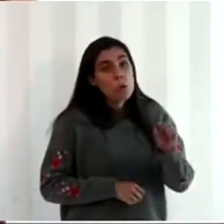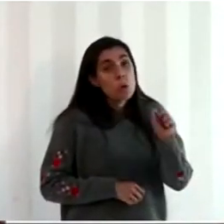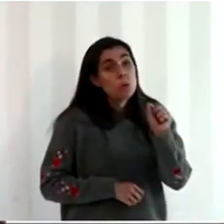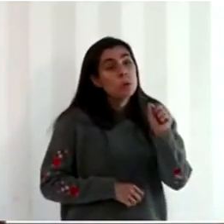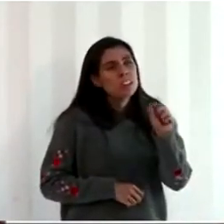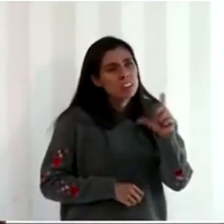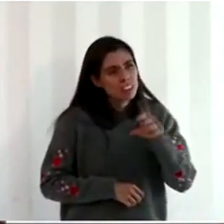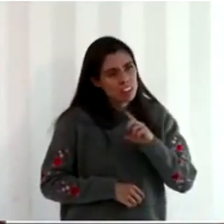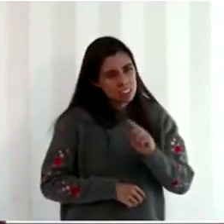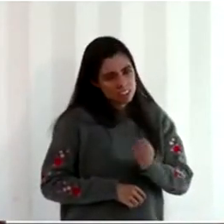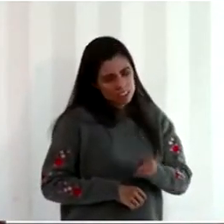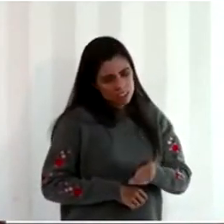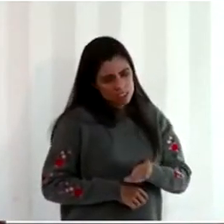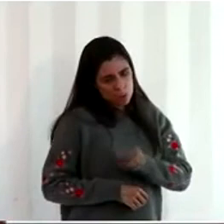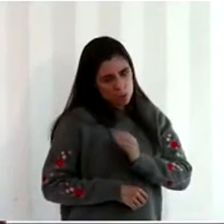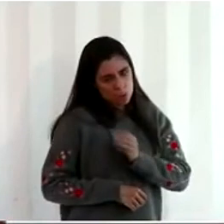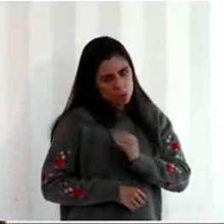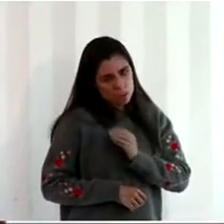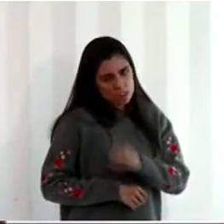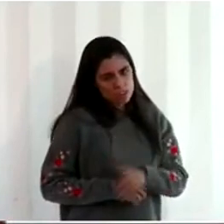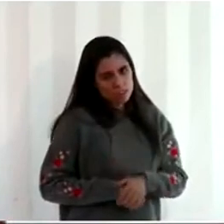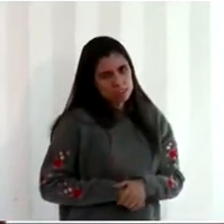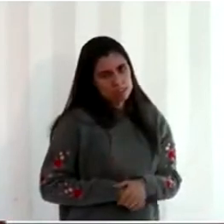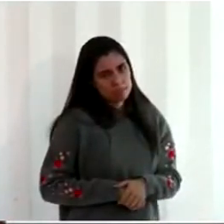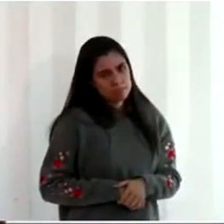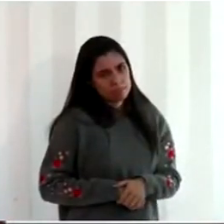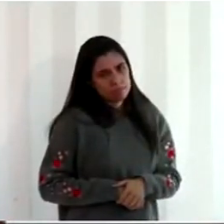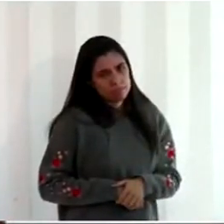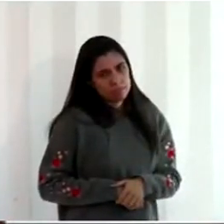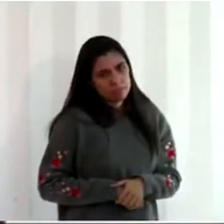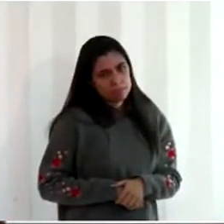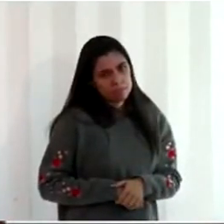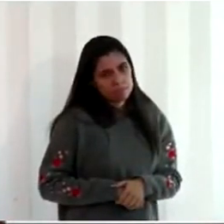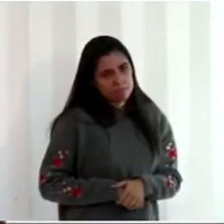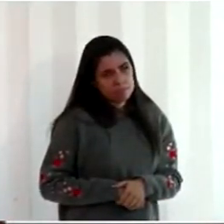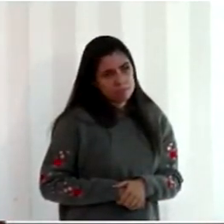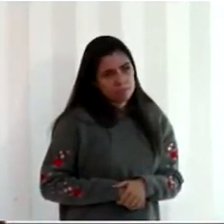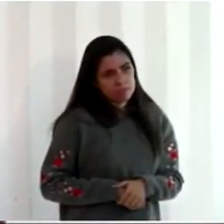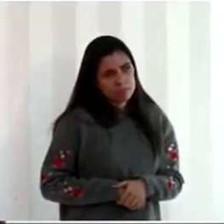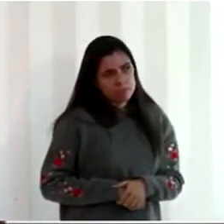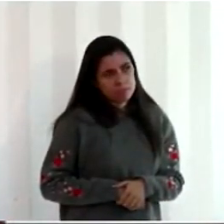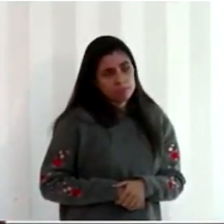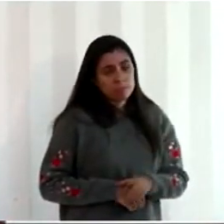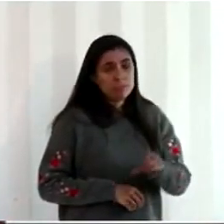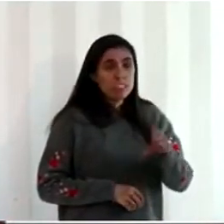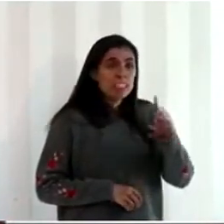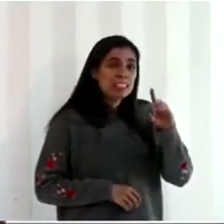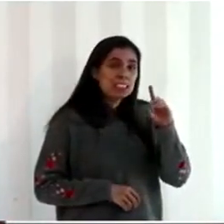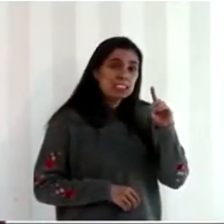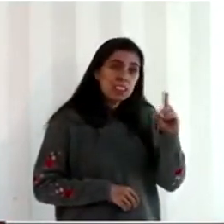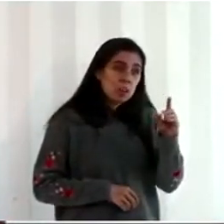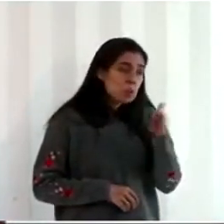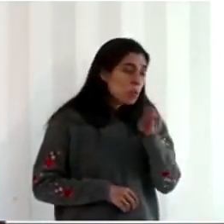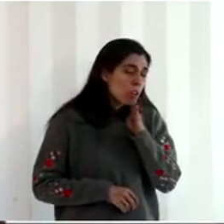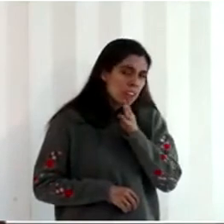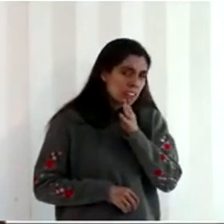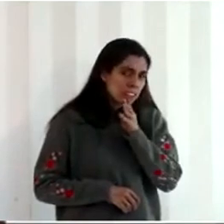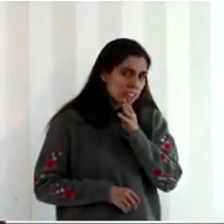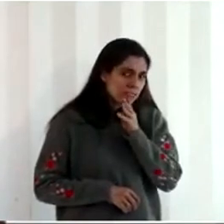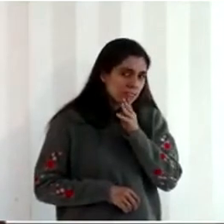é. Deixa Deus falar com você aqui pela palavra, se isso que você está fazendo agrada a Ele ou